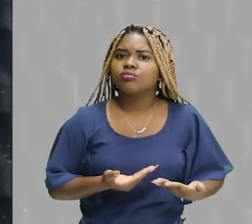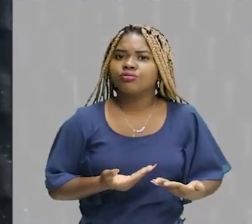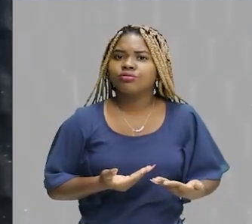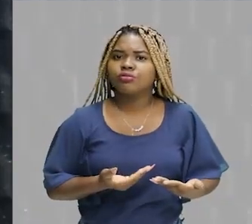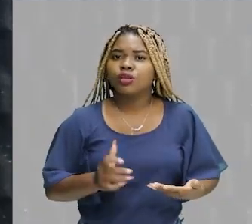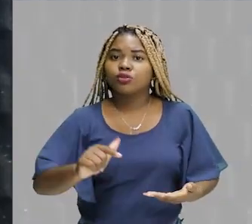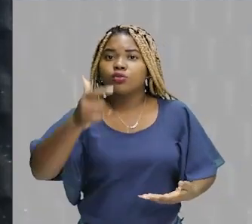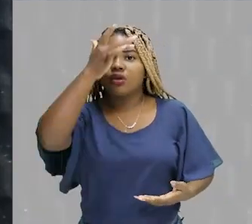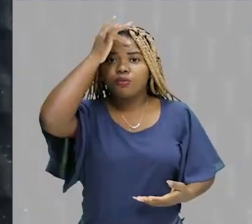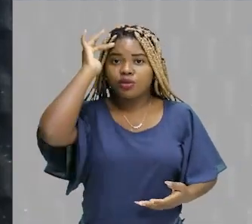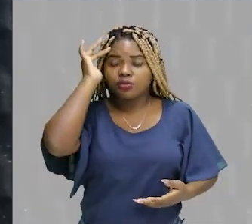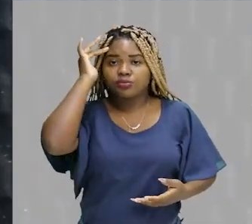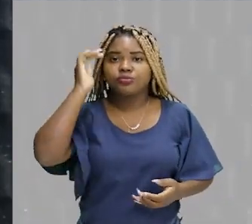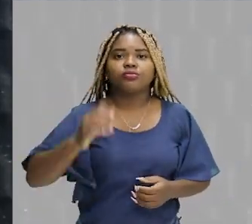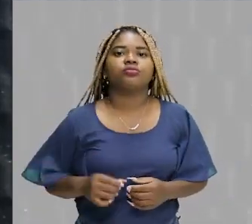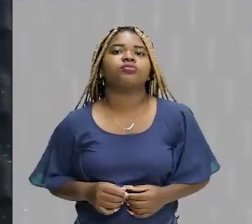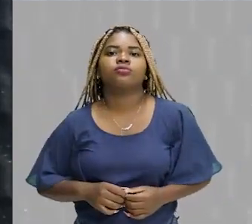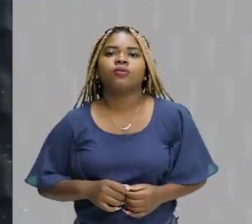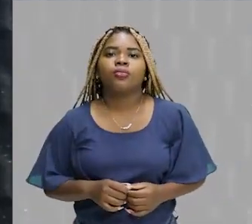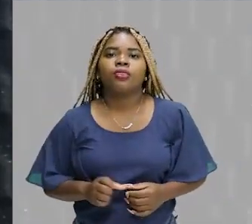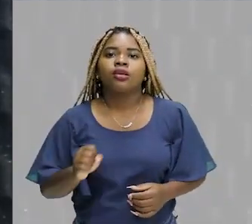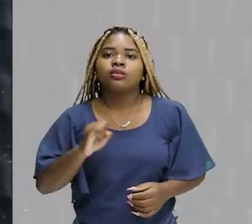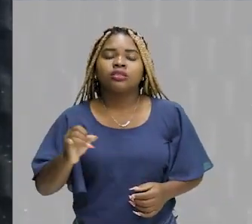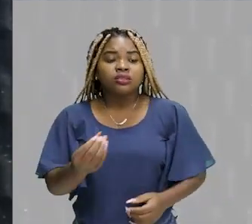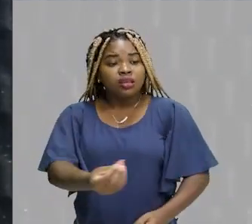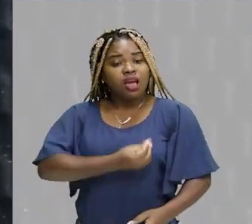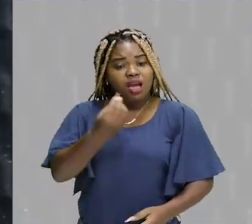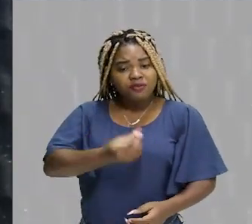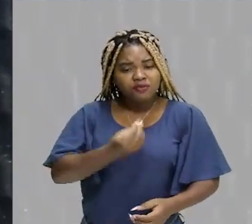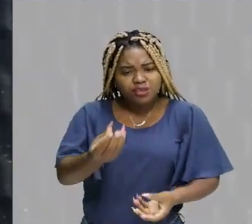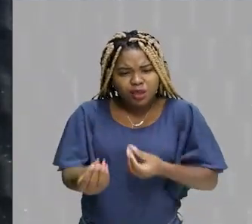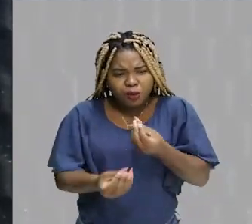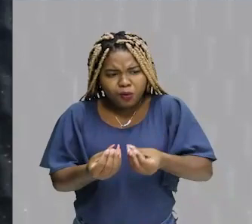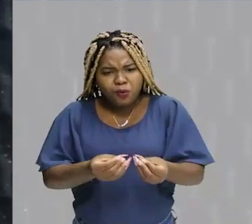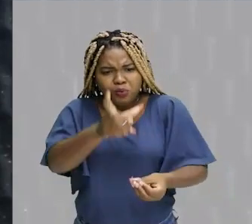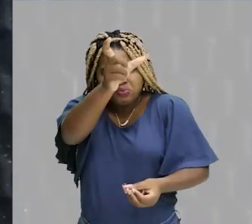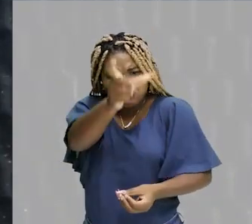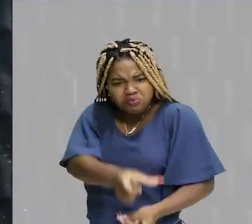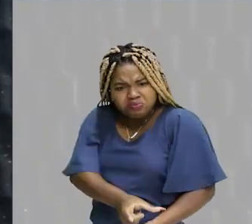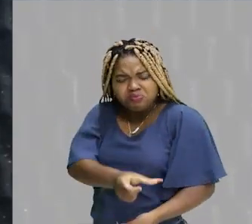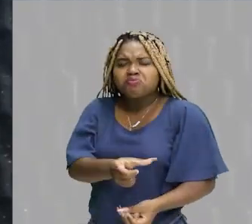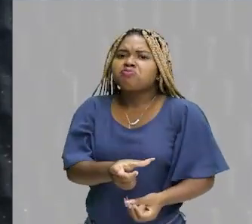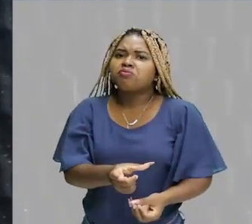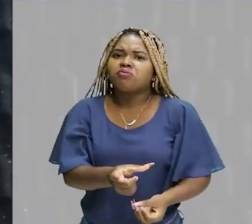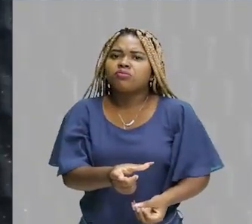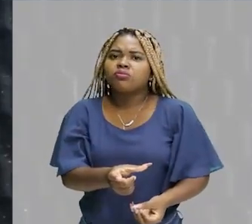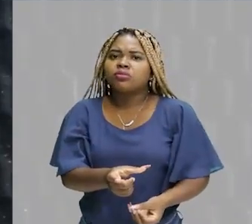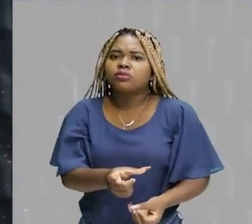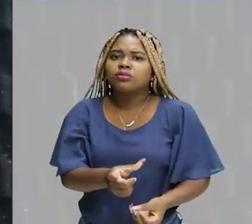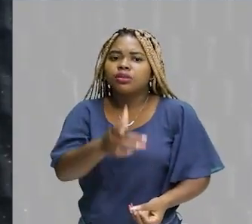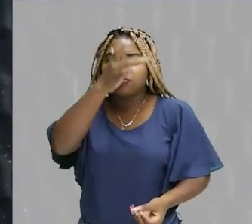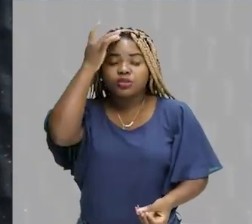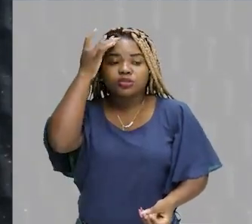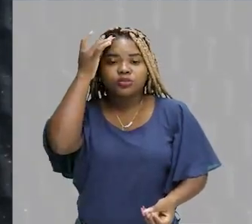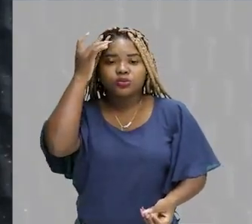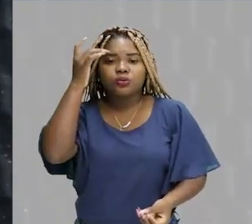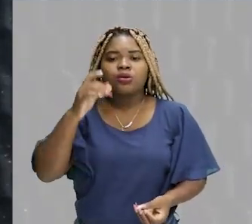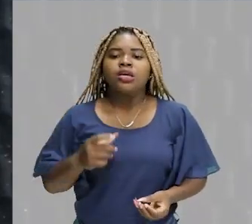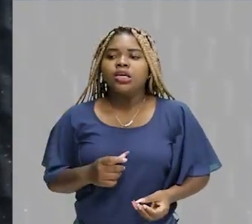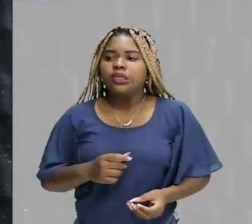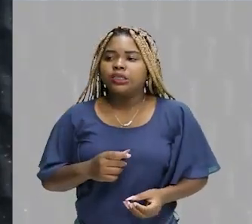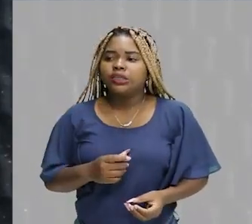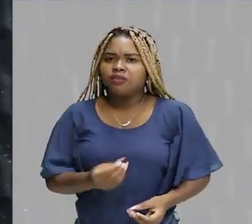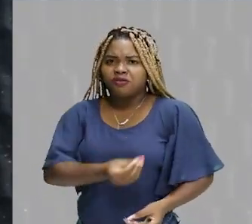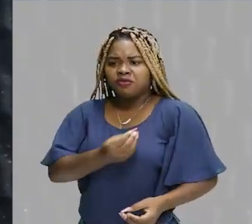outras pessoas. Se o modus vivendi, ou seja, a forma de viver do cara que mora na favela